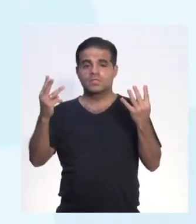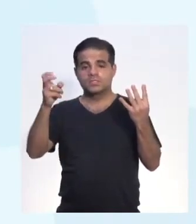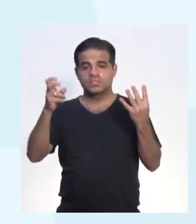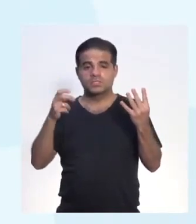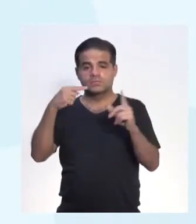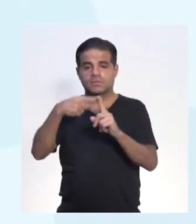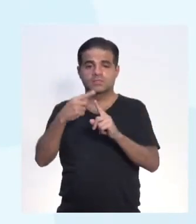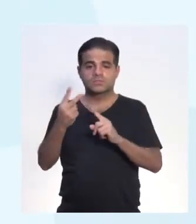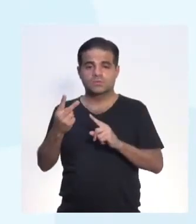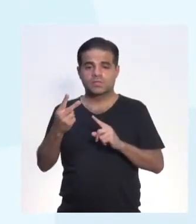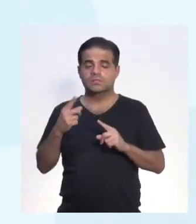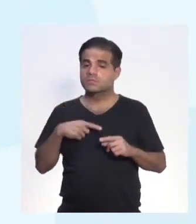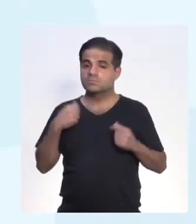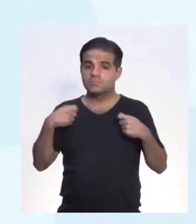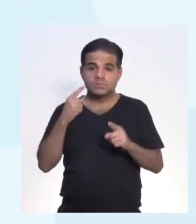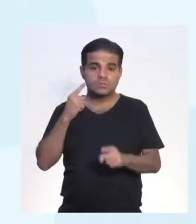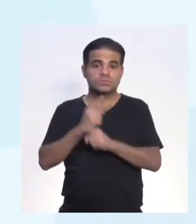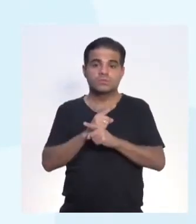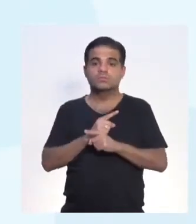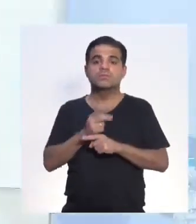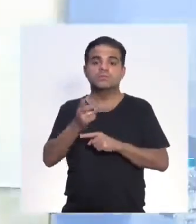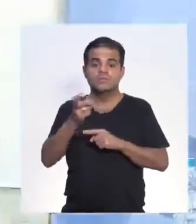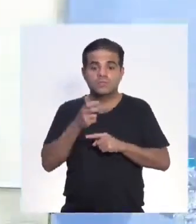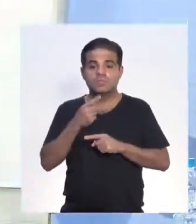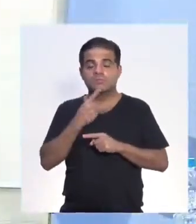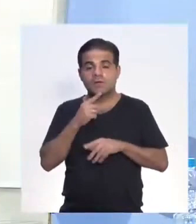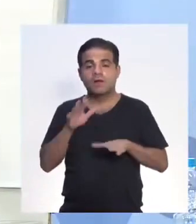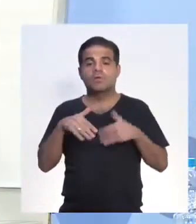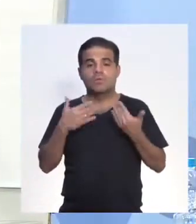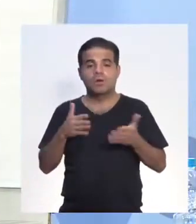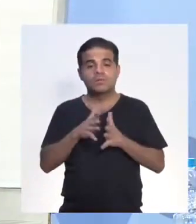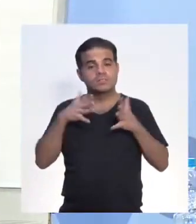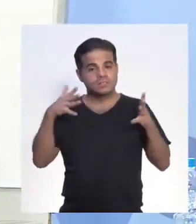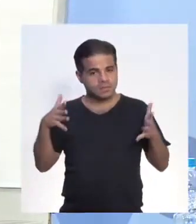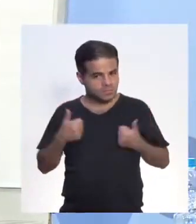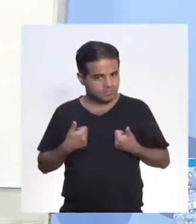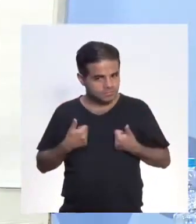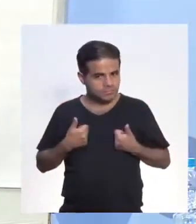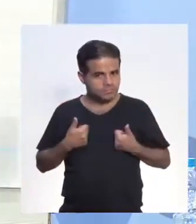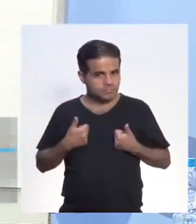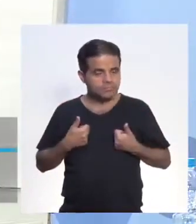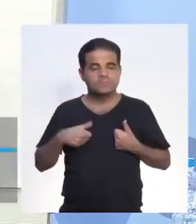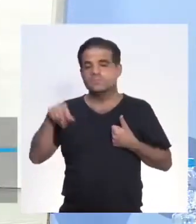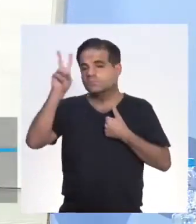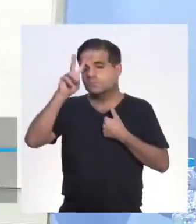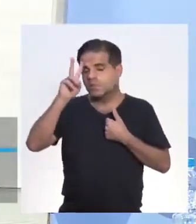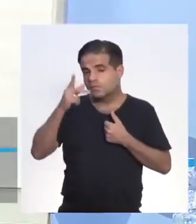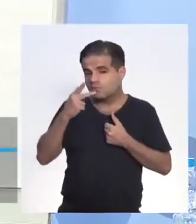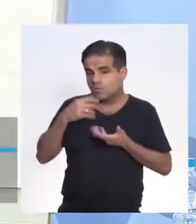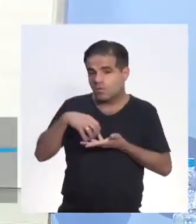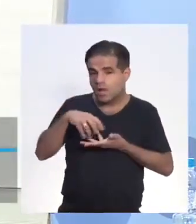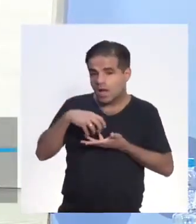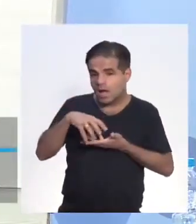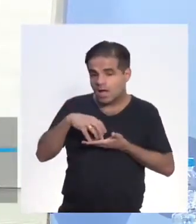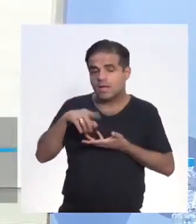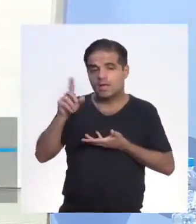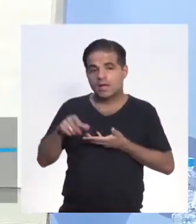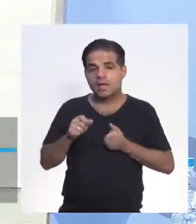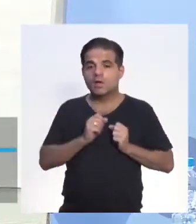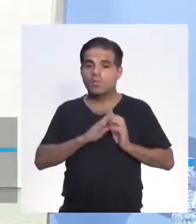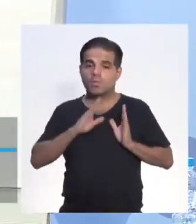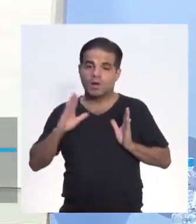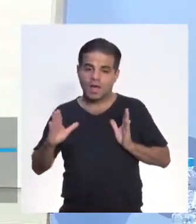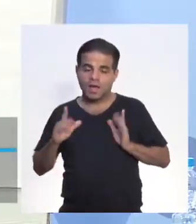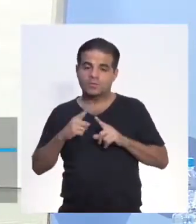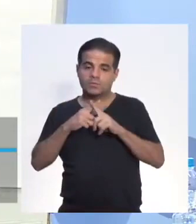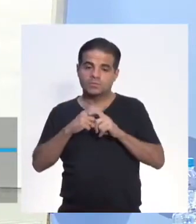3x mais 2. Então, você tem que descobrir o x para falar qual é esse tamanho. Tudo bem? Então, lembra, falou em área, é um